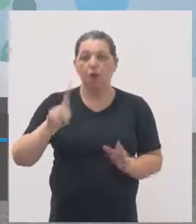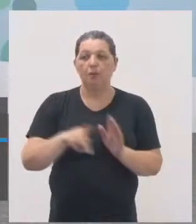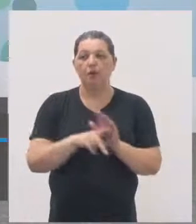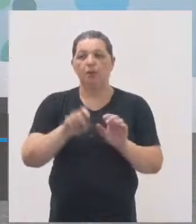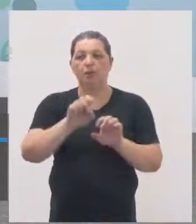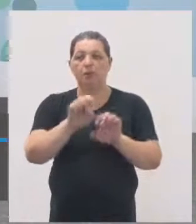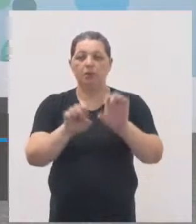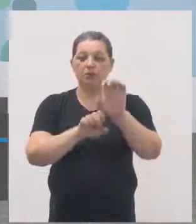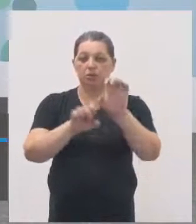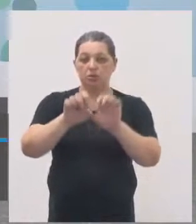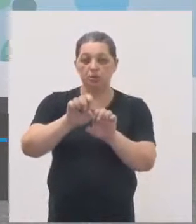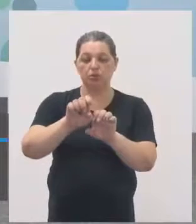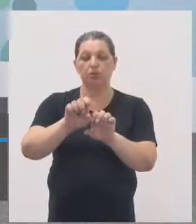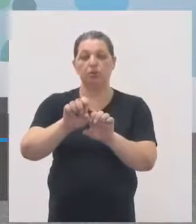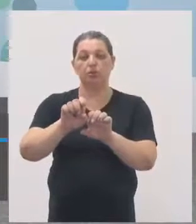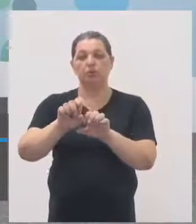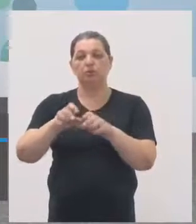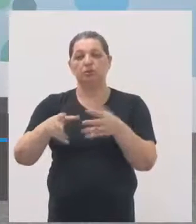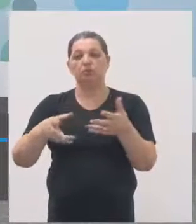de uma